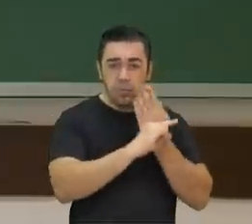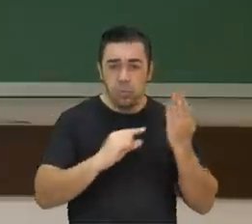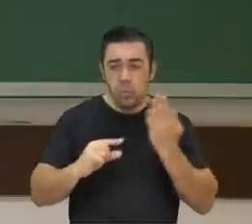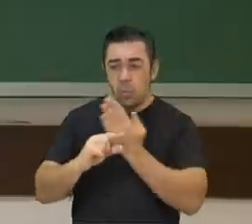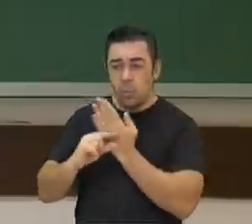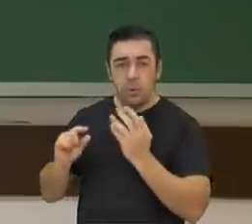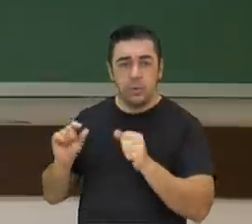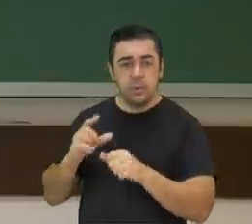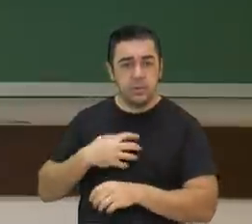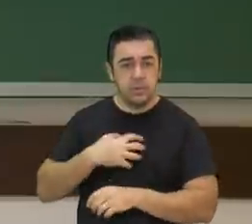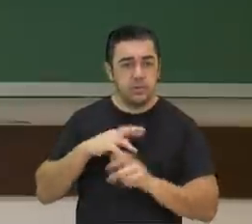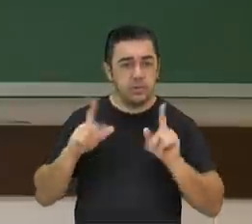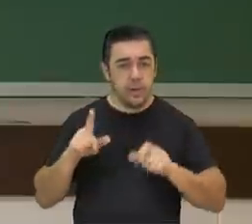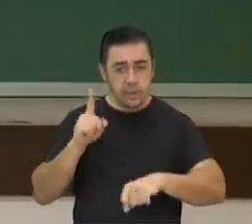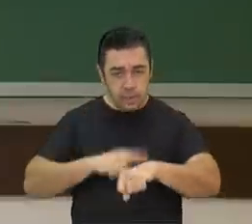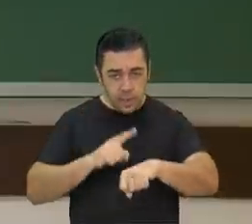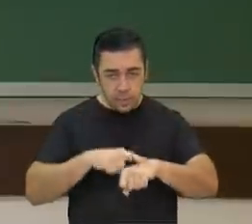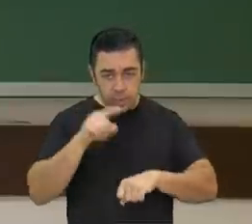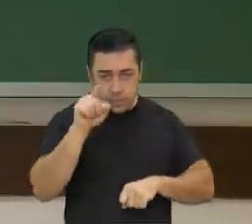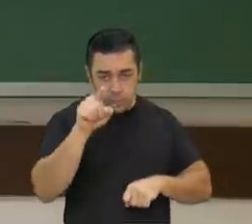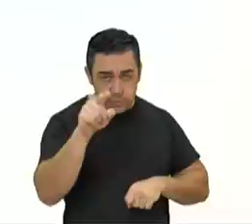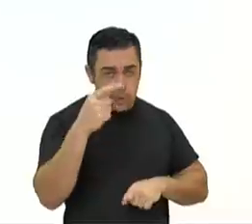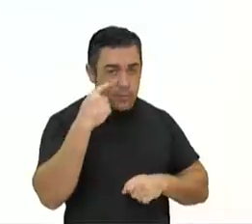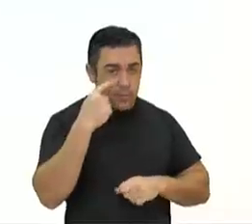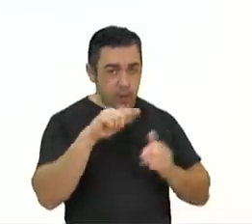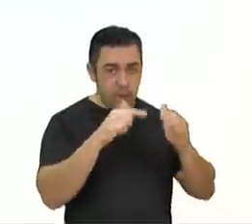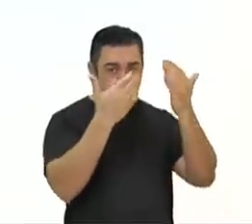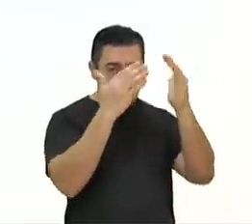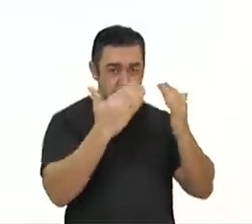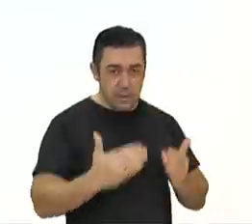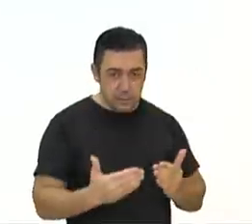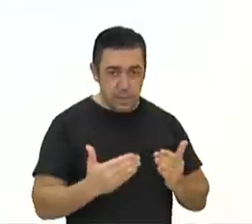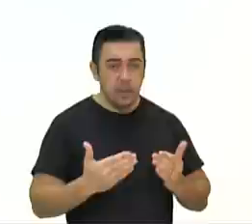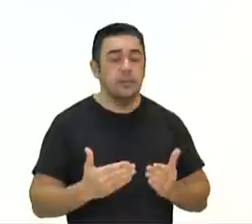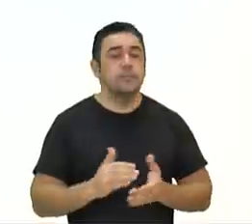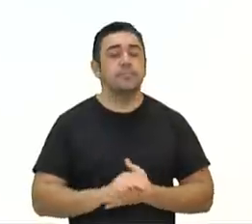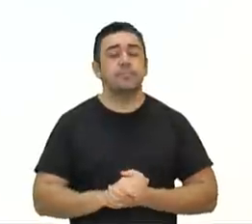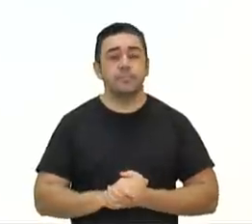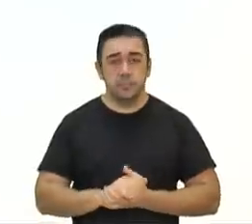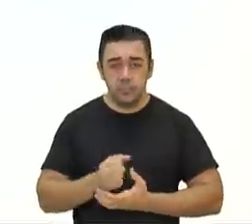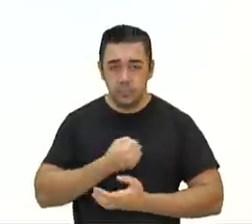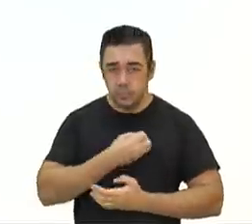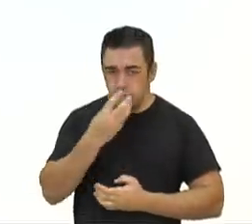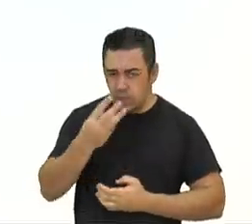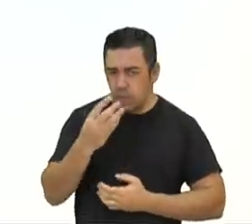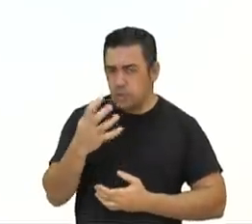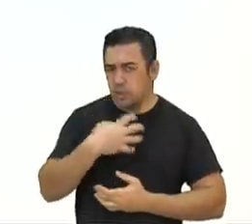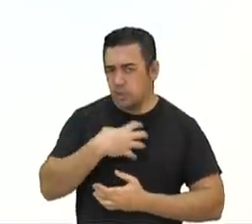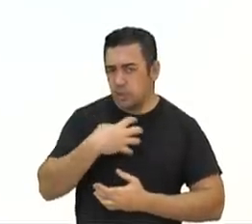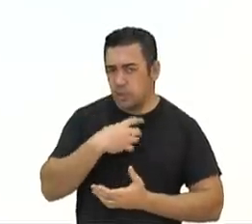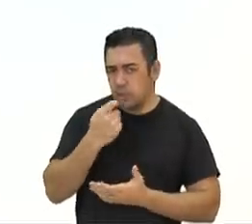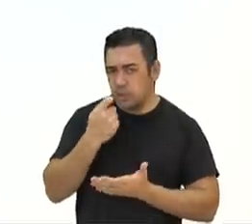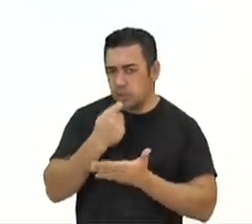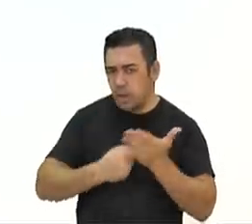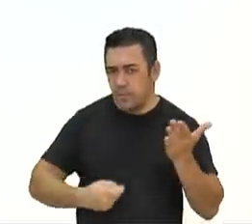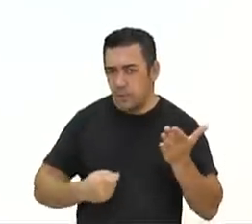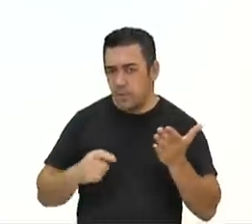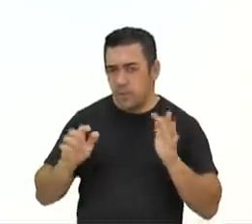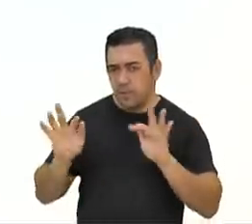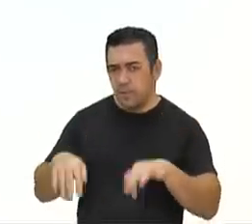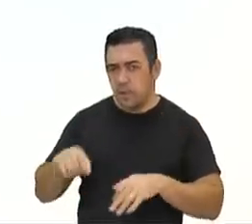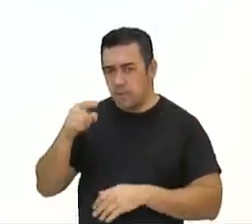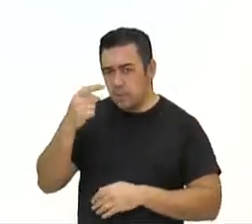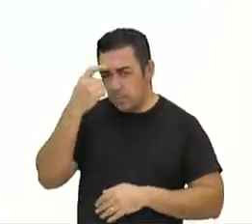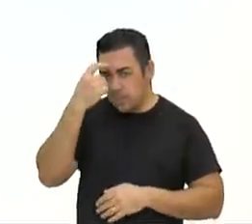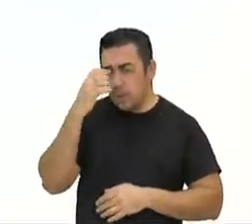certo? Eu vou dar um tempo para vocês analisarem aqui de que forma que foi feito esse desfecho e